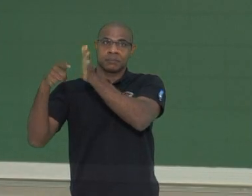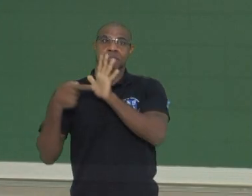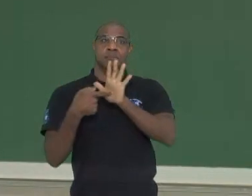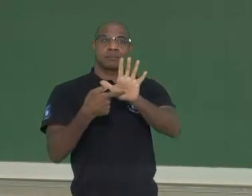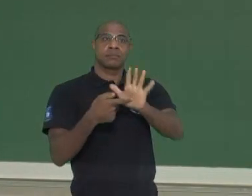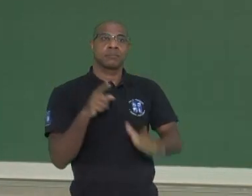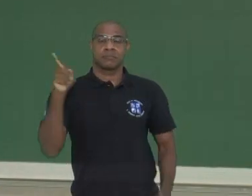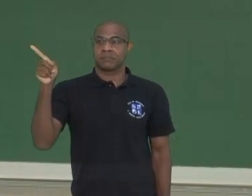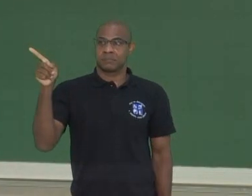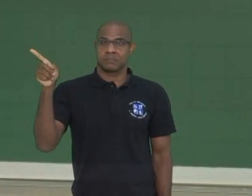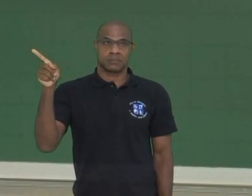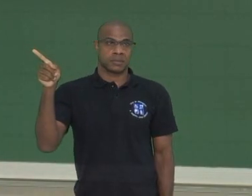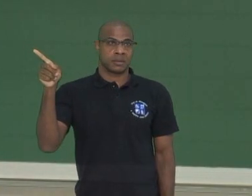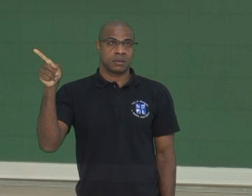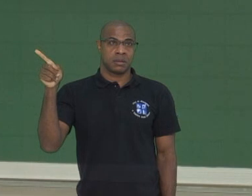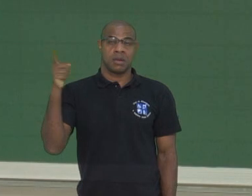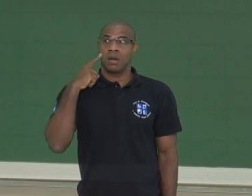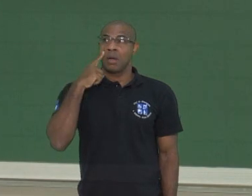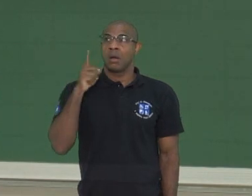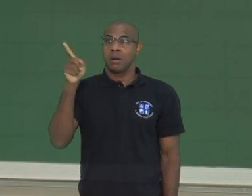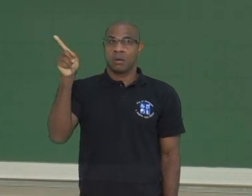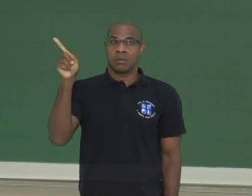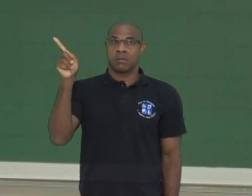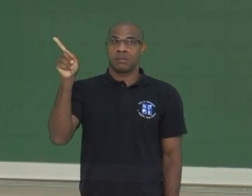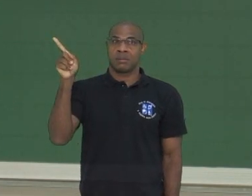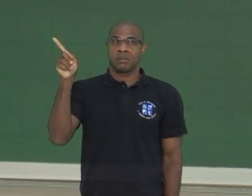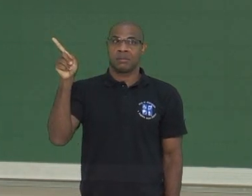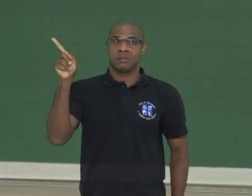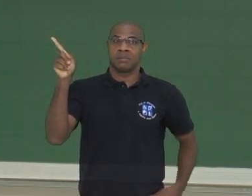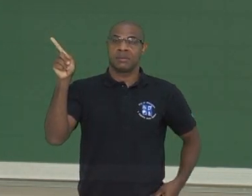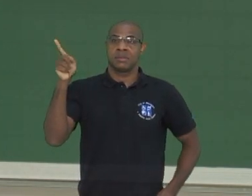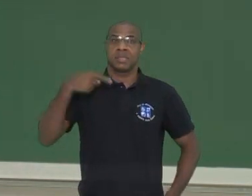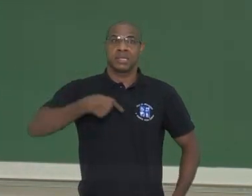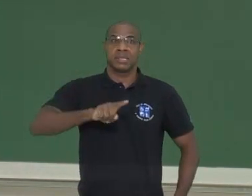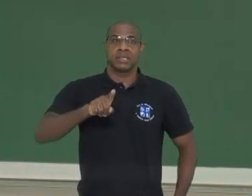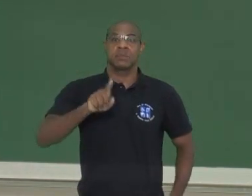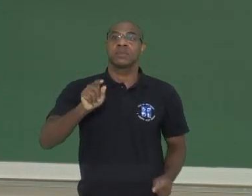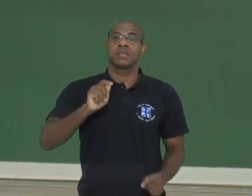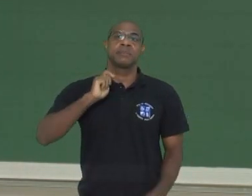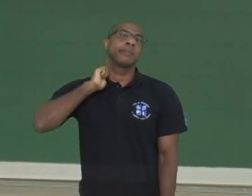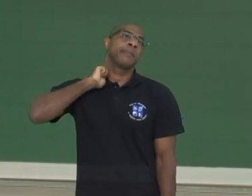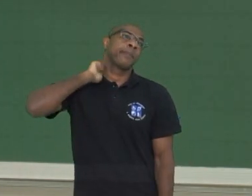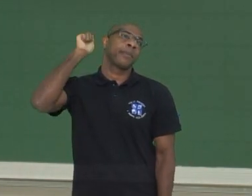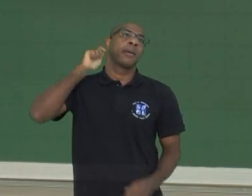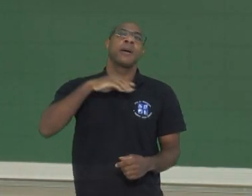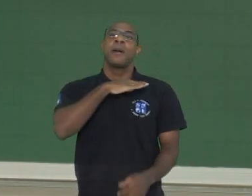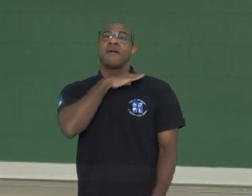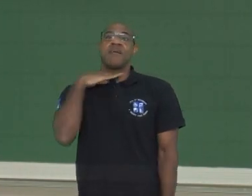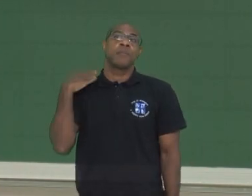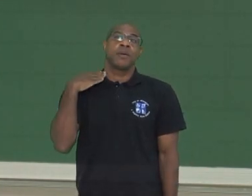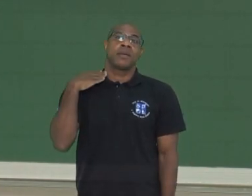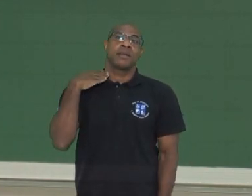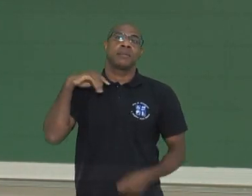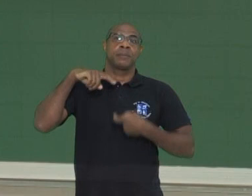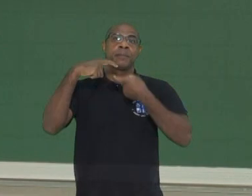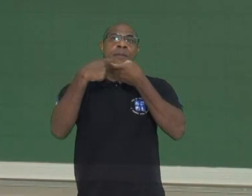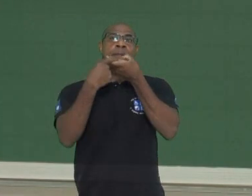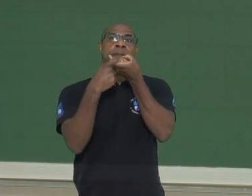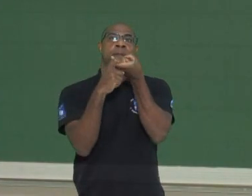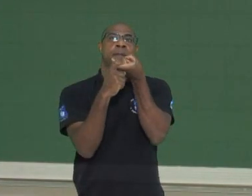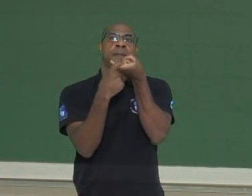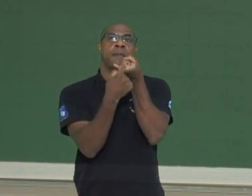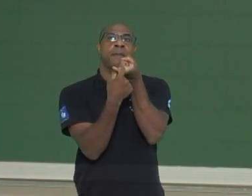Tiradentes. Tiradentes aqui, olha, indo para a forca, certo? E